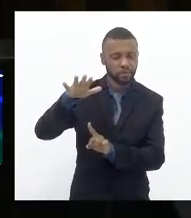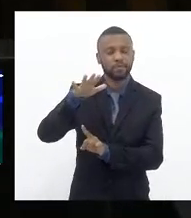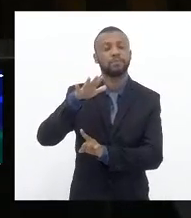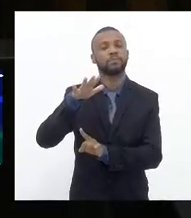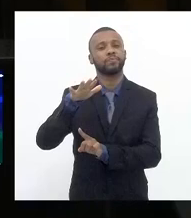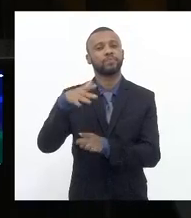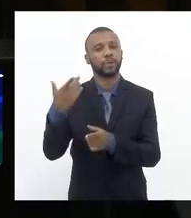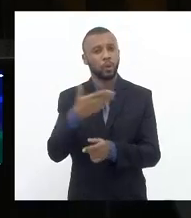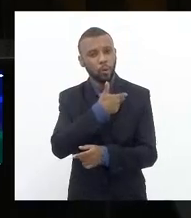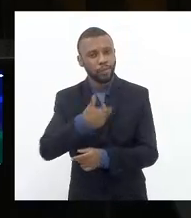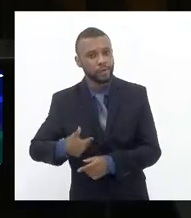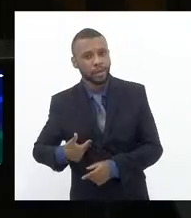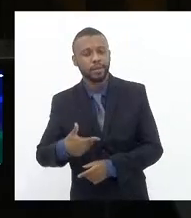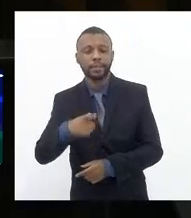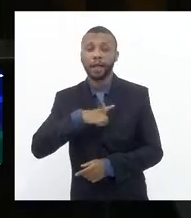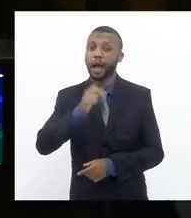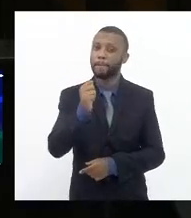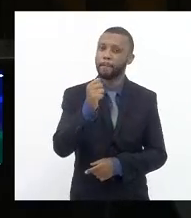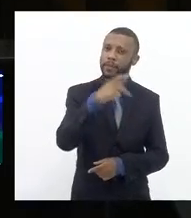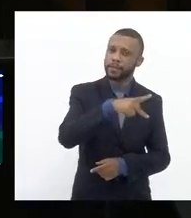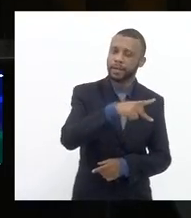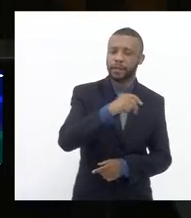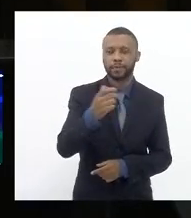pensionista, que recebem